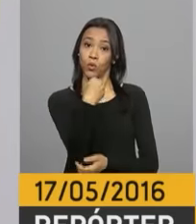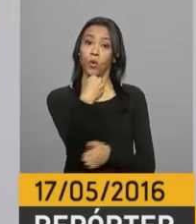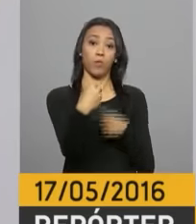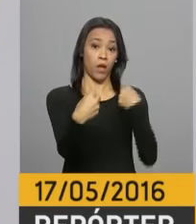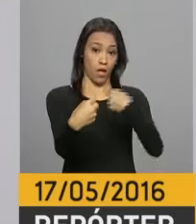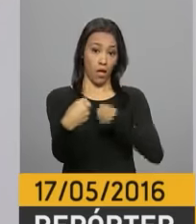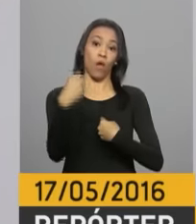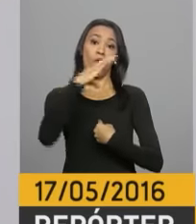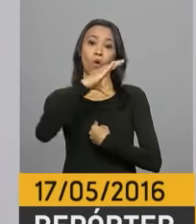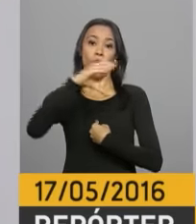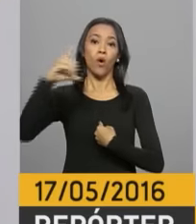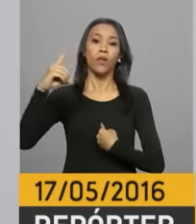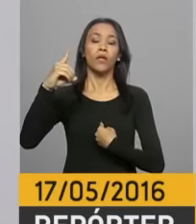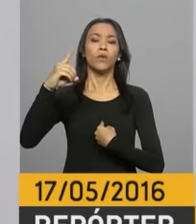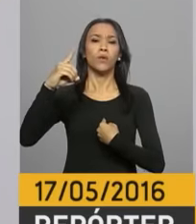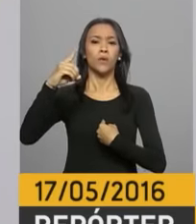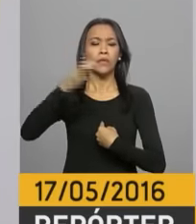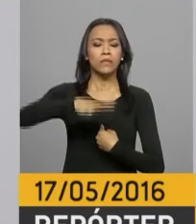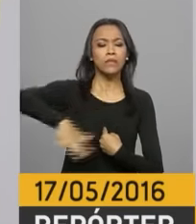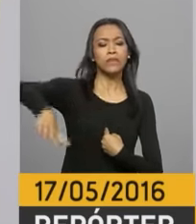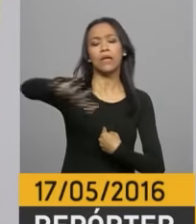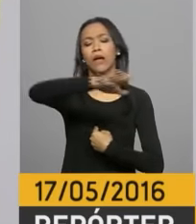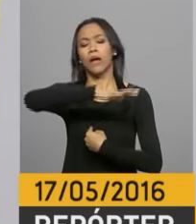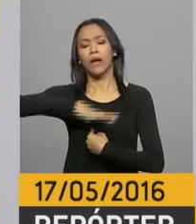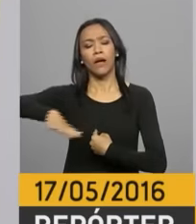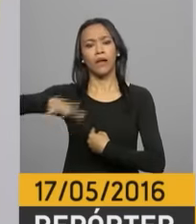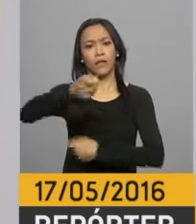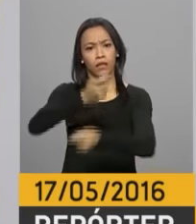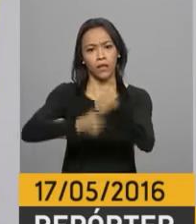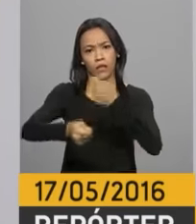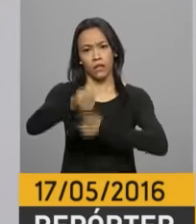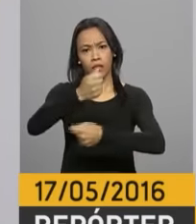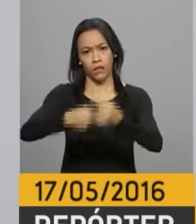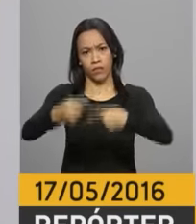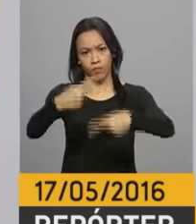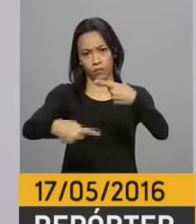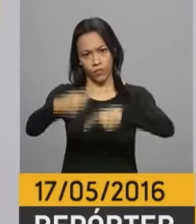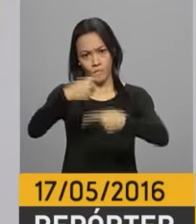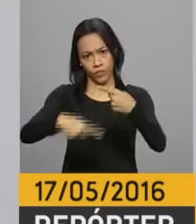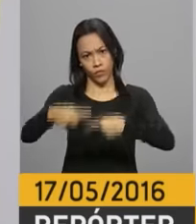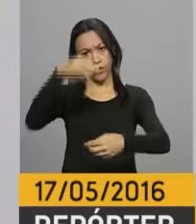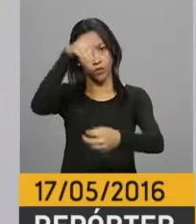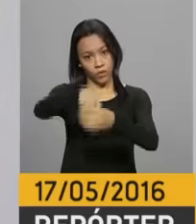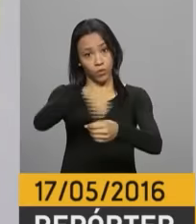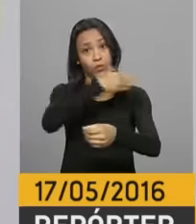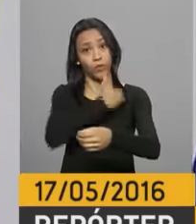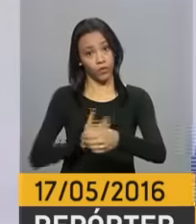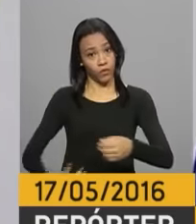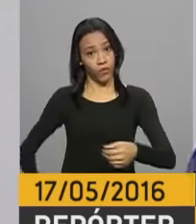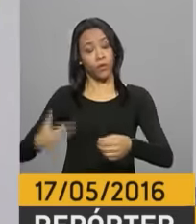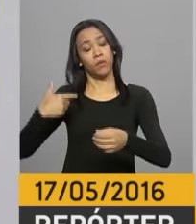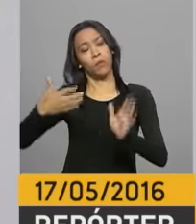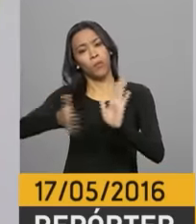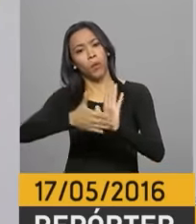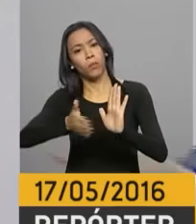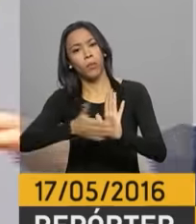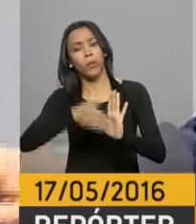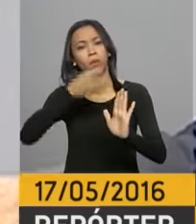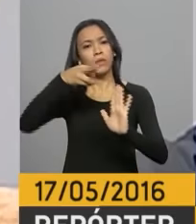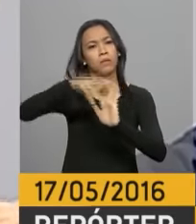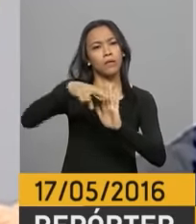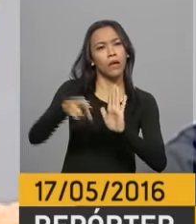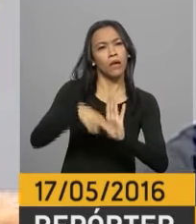política econômica do governo e, portanto, falando sobre economia e propondo as